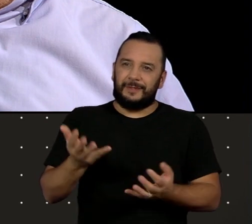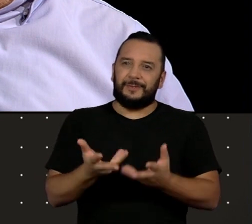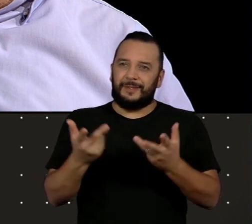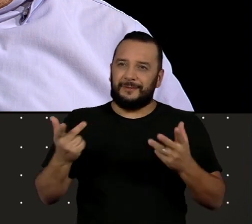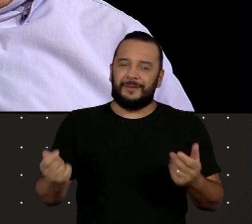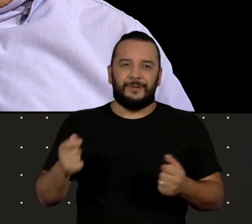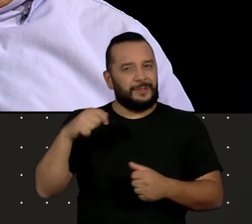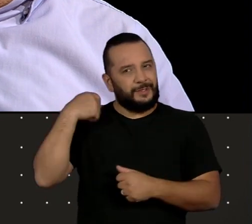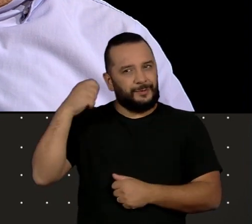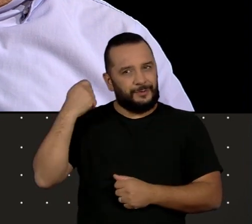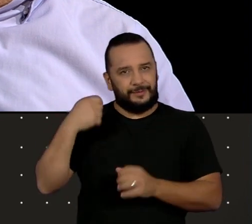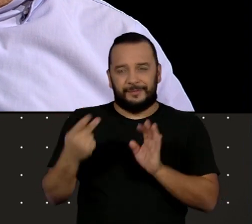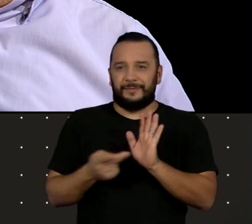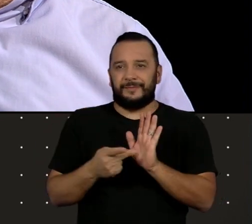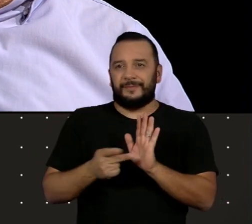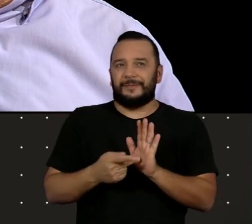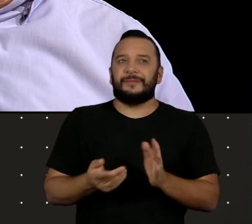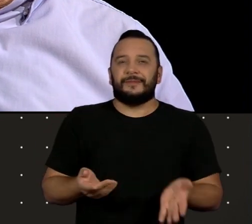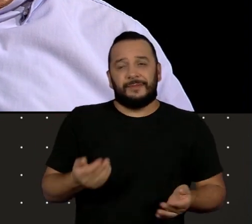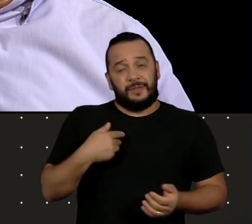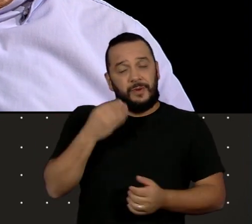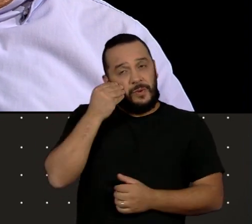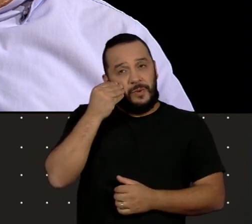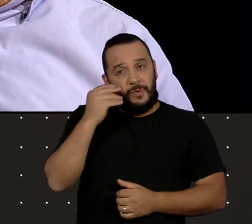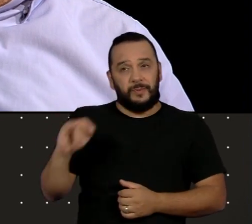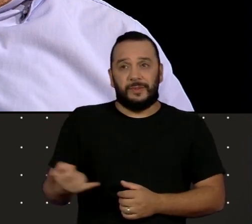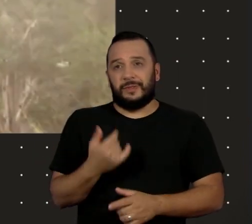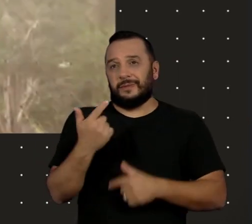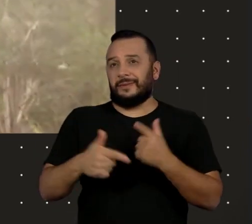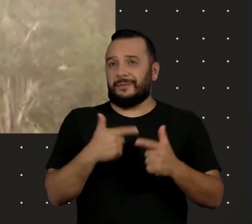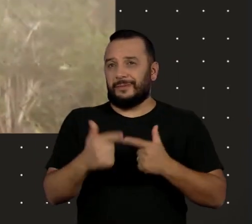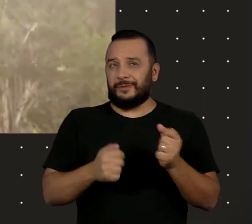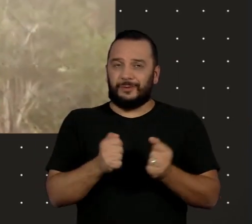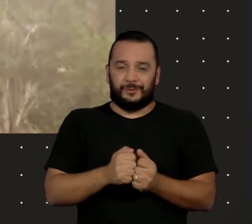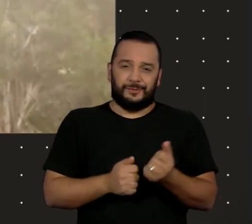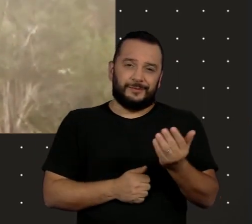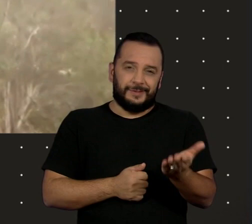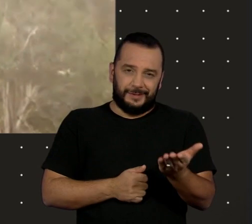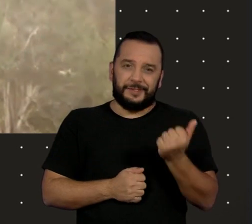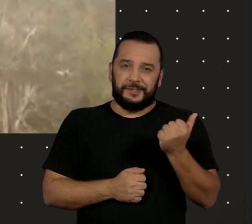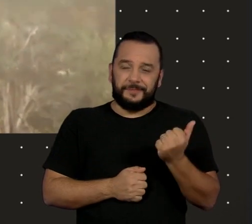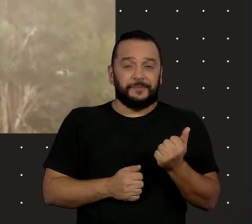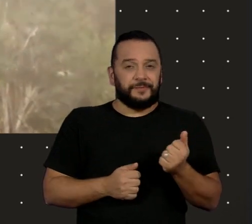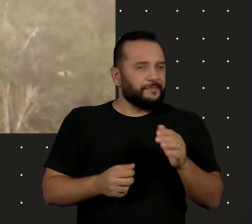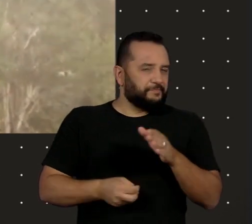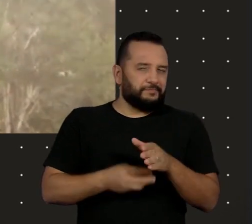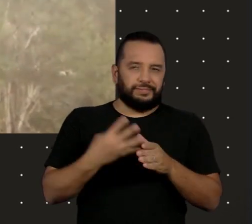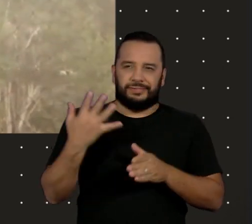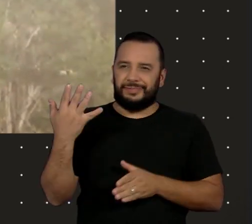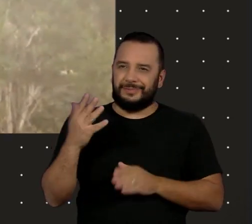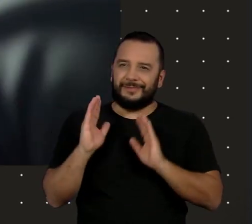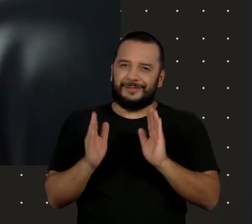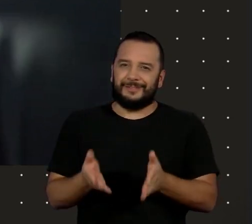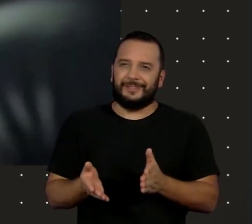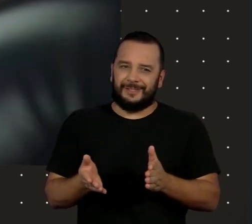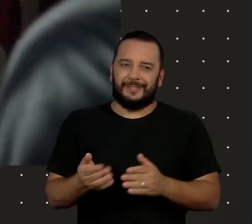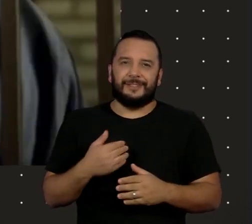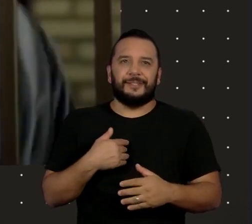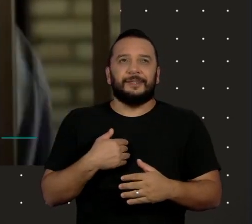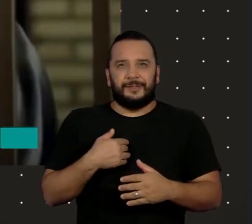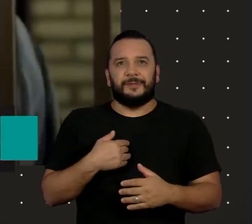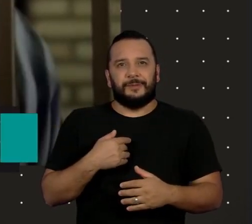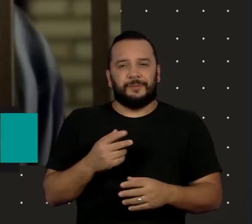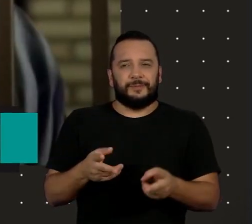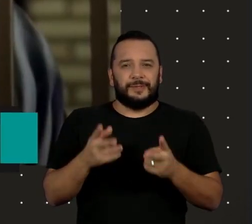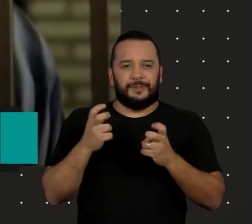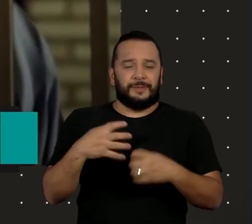ator. Tive a oportunidade de trabalhar com você algumas vezes e vi o seu